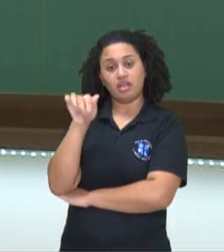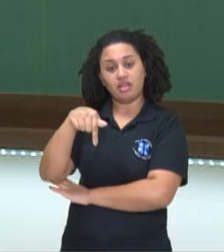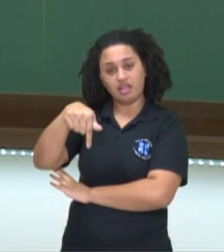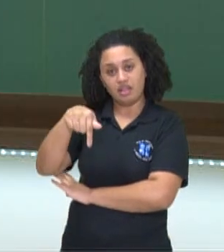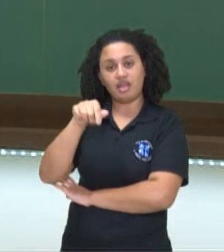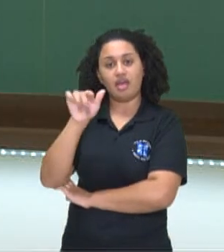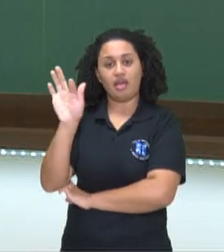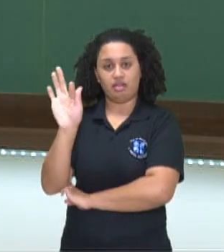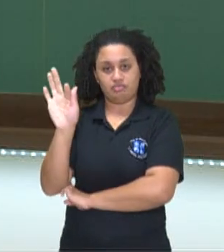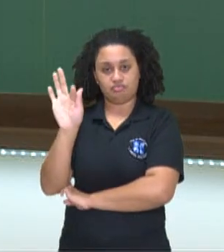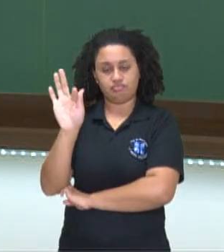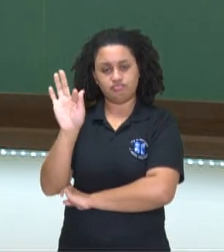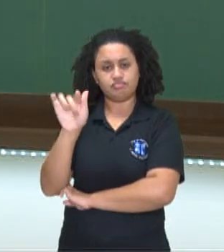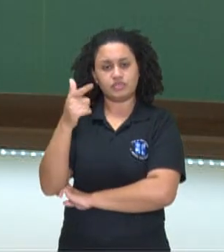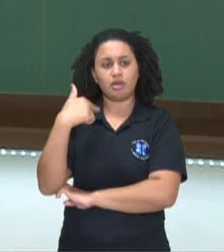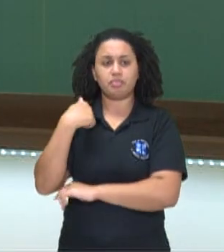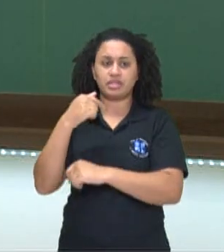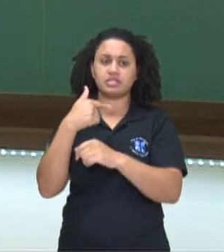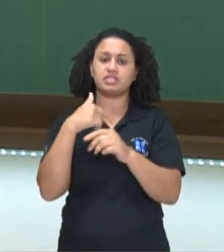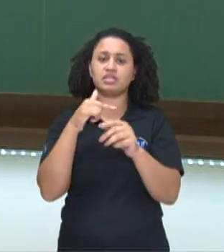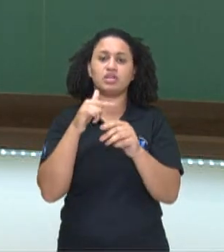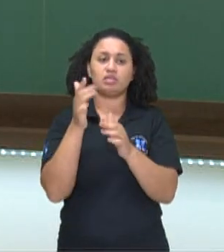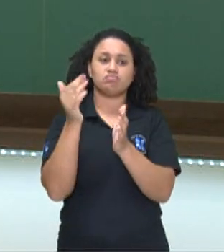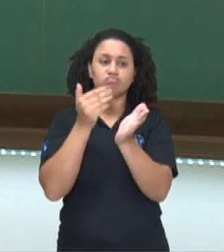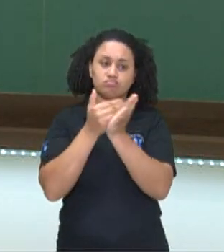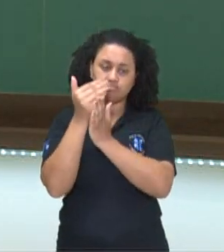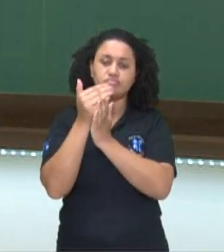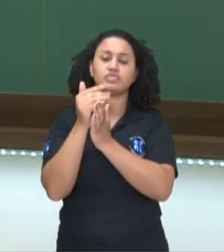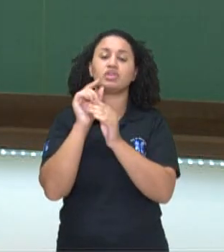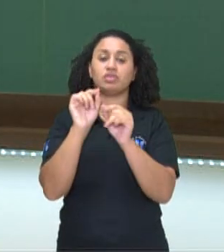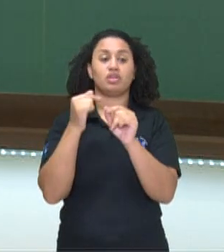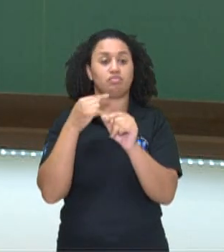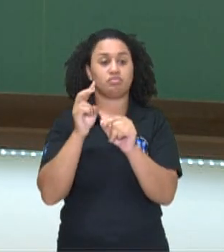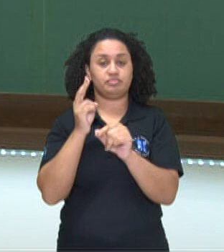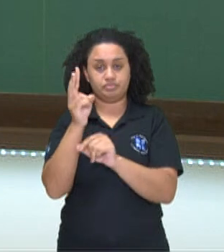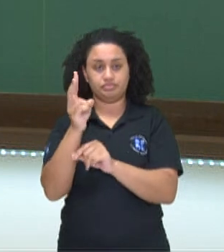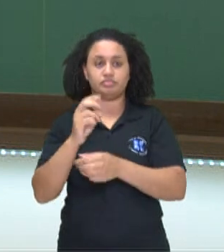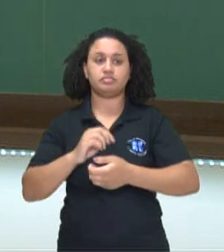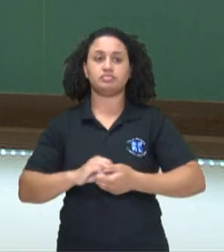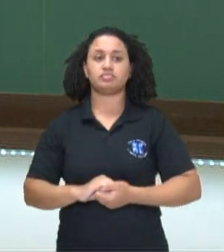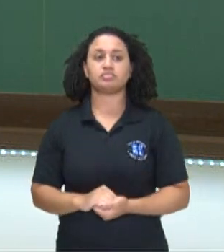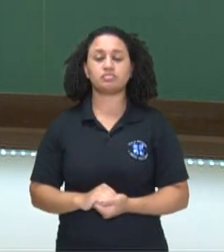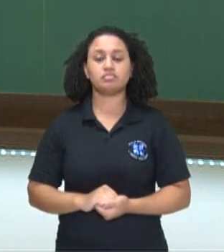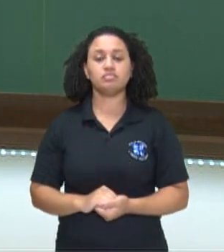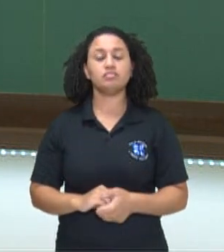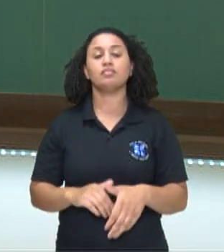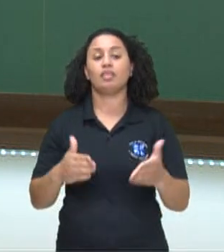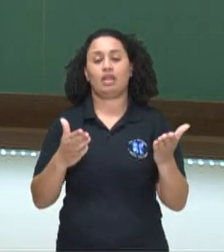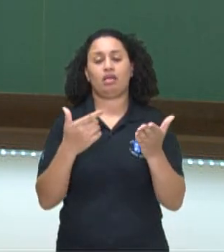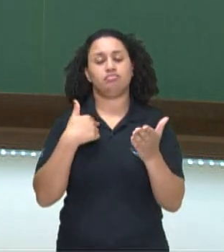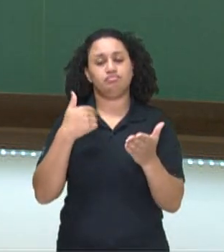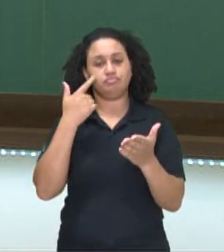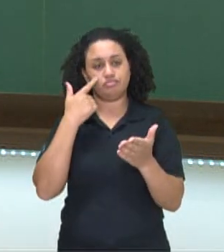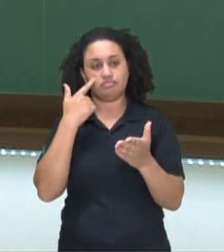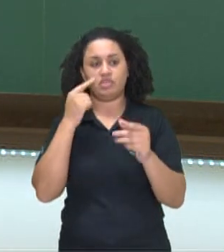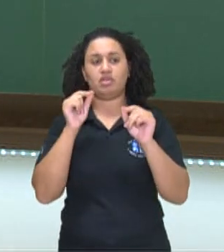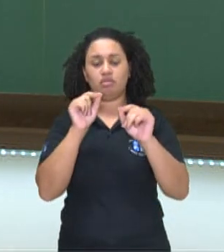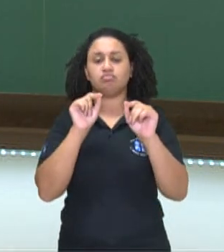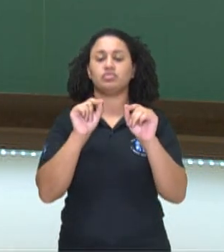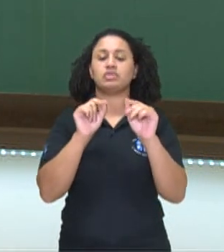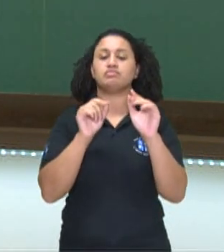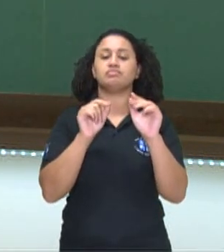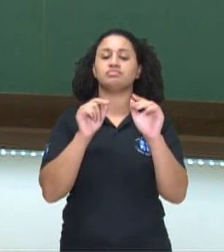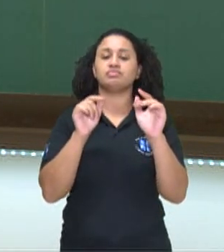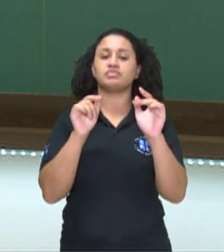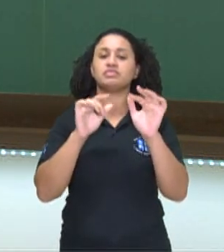carga inicial total, tá? Esse é o princípio da conservação da carga elétrica. Aplicando esse princípio para a eletrização por